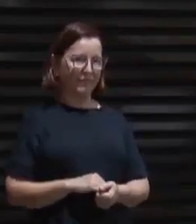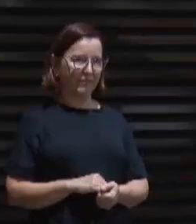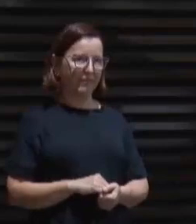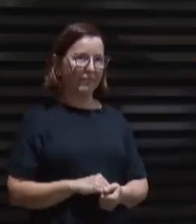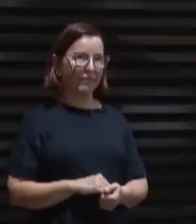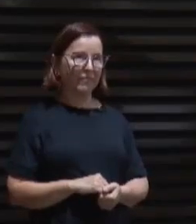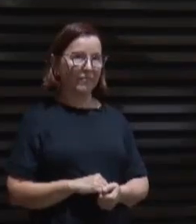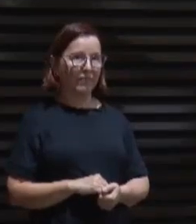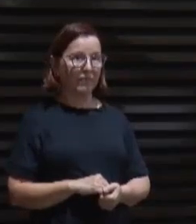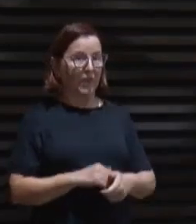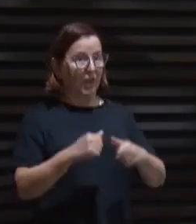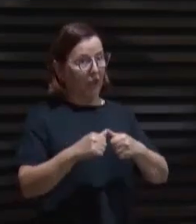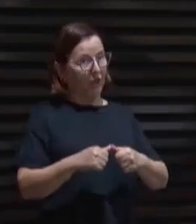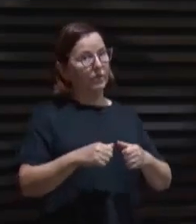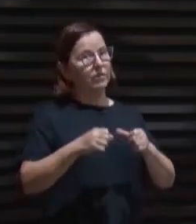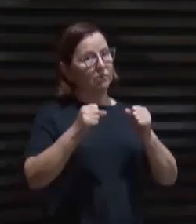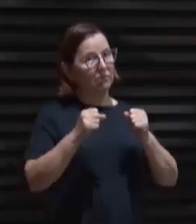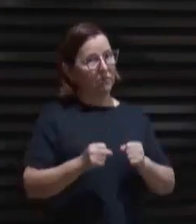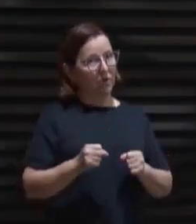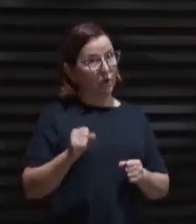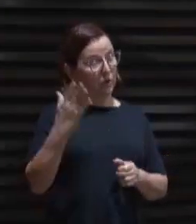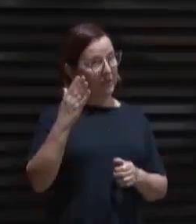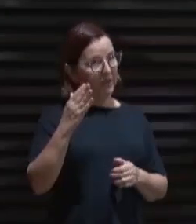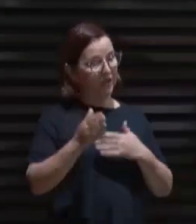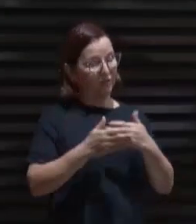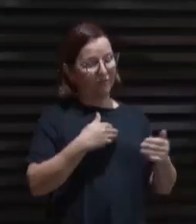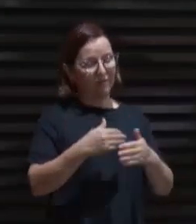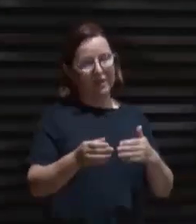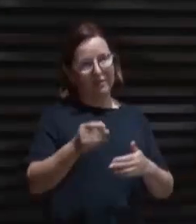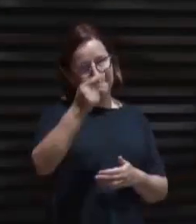E isso pode acontecer com qualquer um de nós.